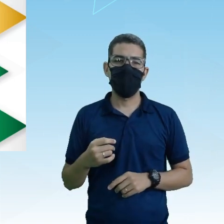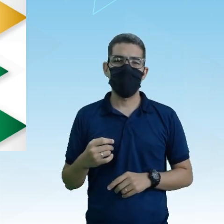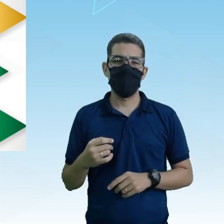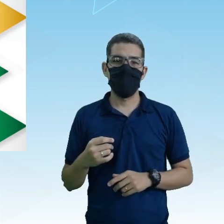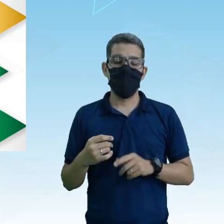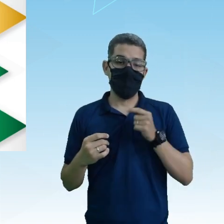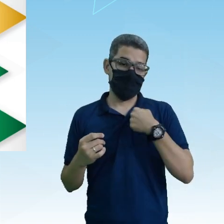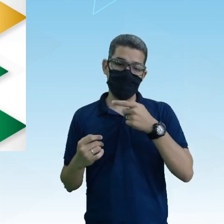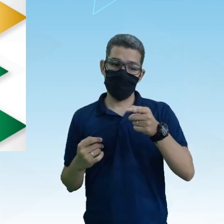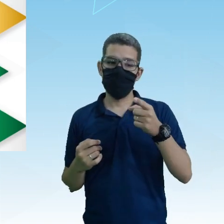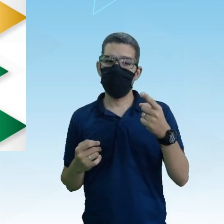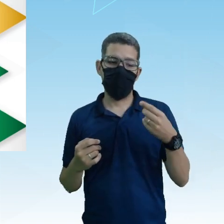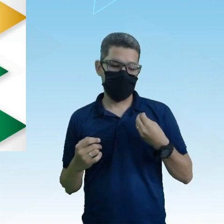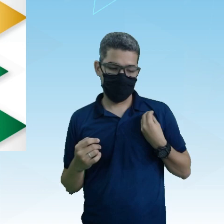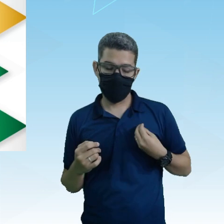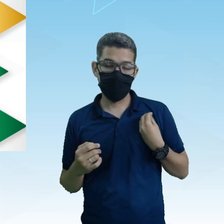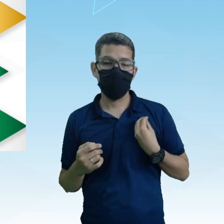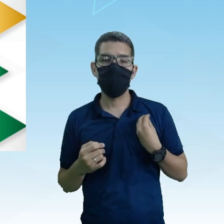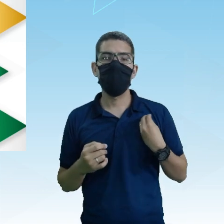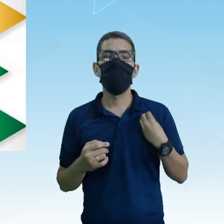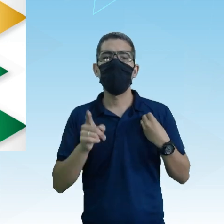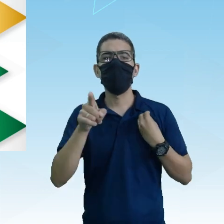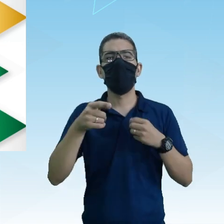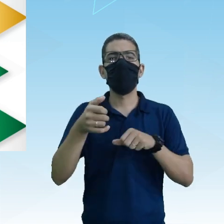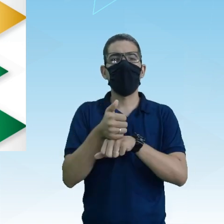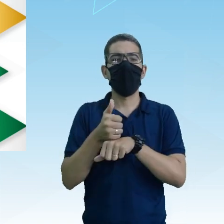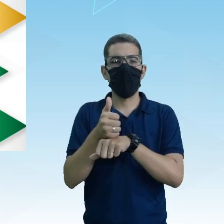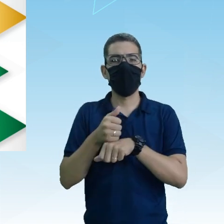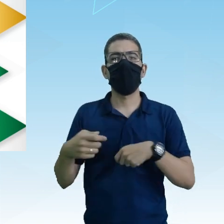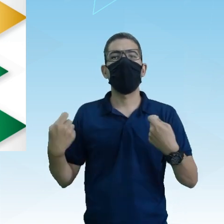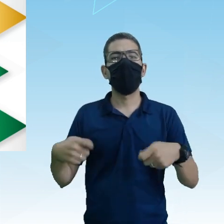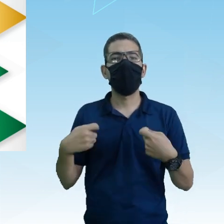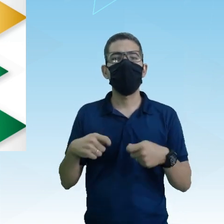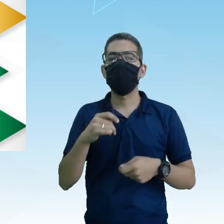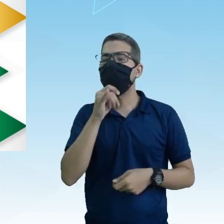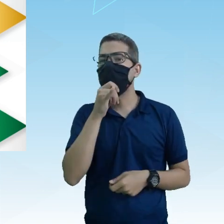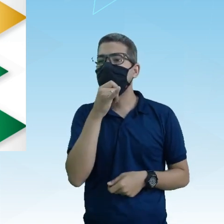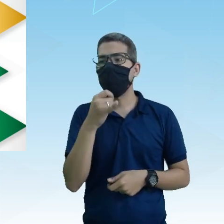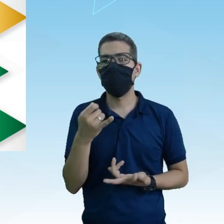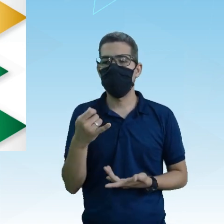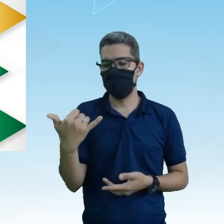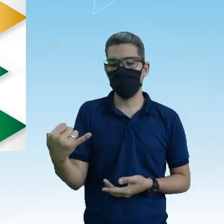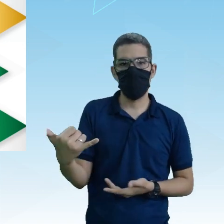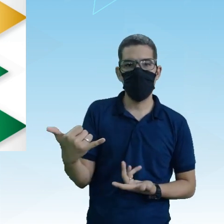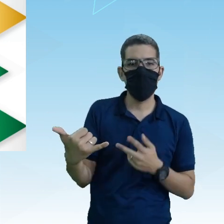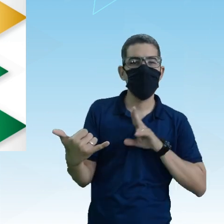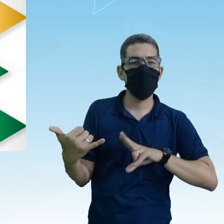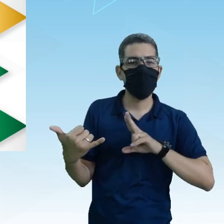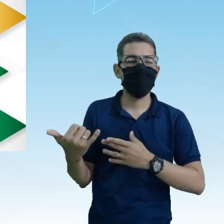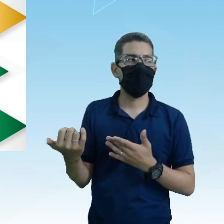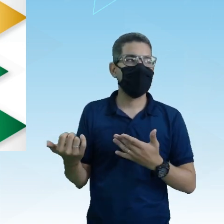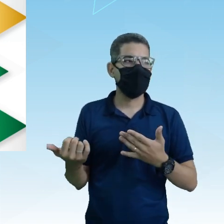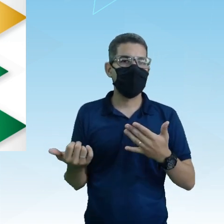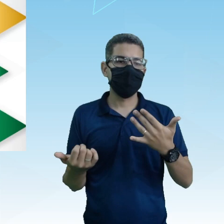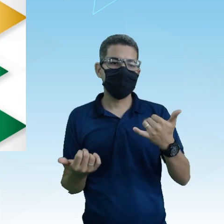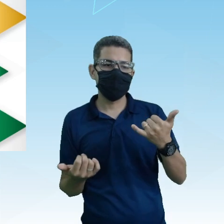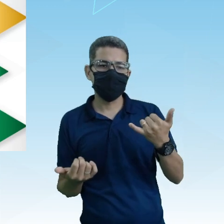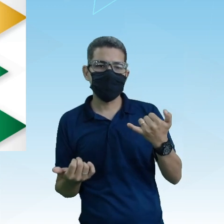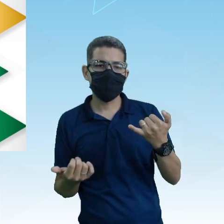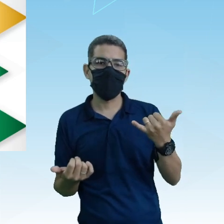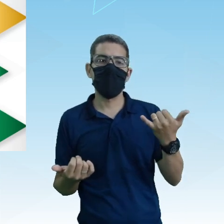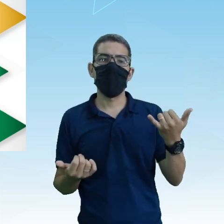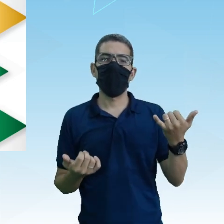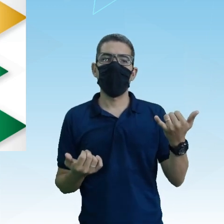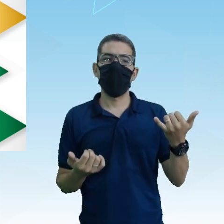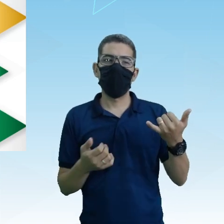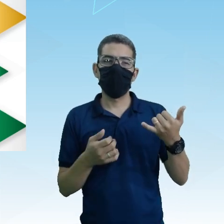qualquer profissão que você vá exercer, você vai precisar de um instrumento, seja o celular, seja uma caneta, seja qualquer um